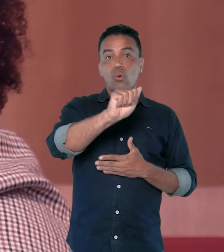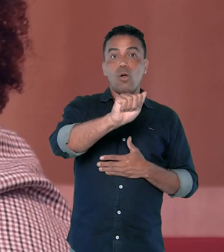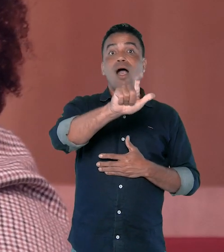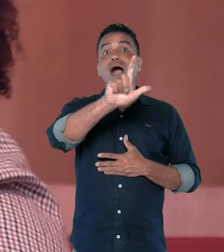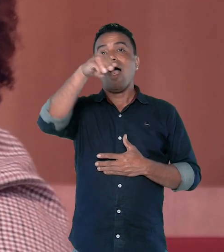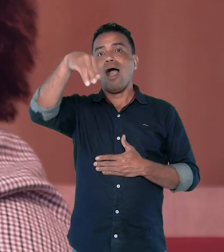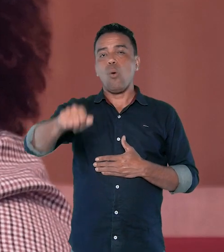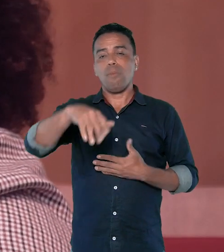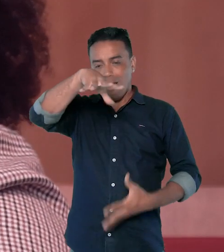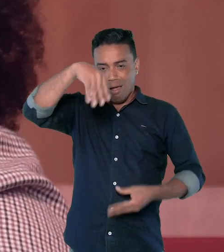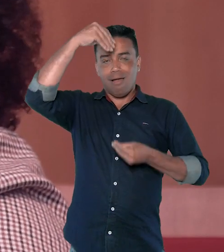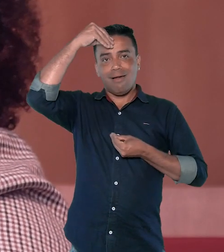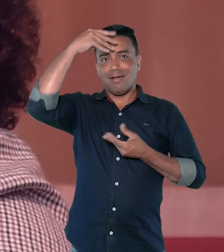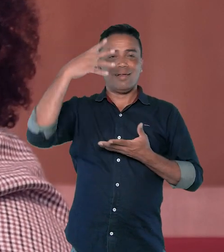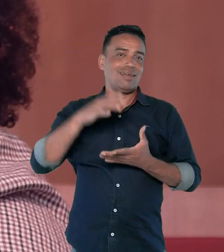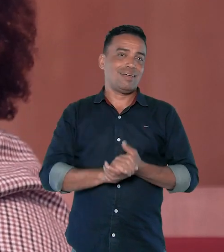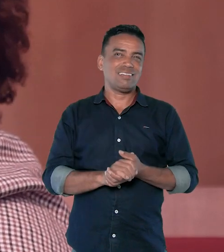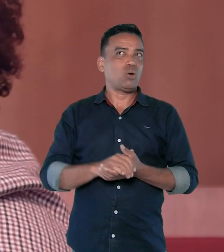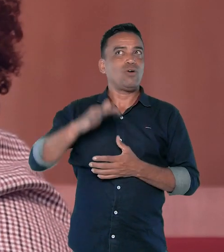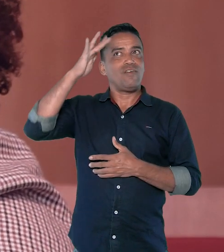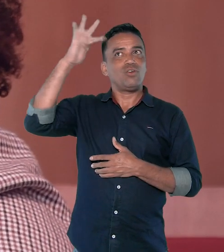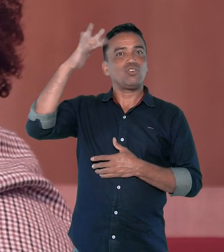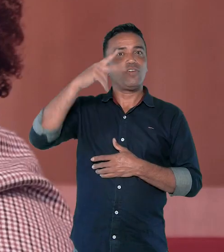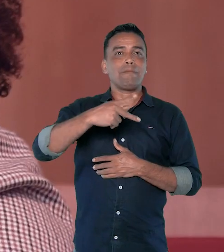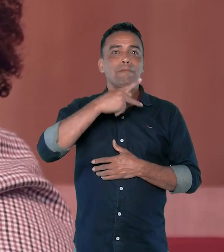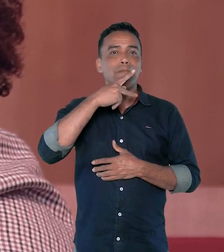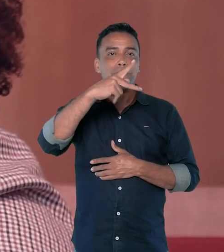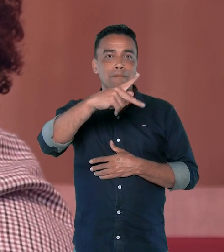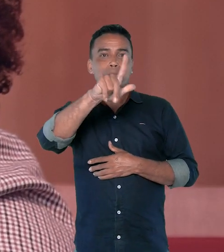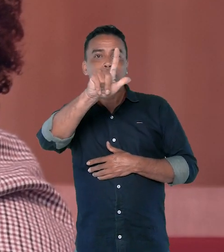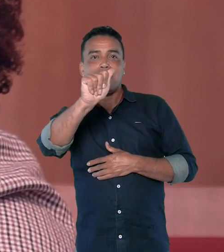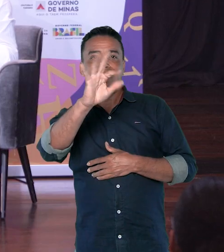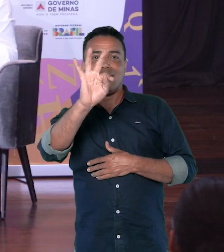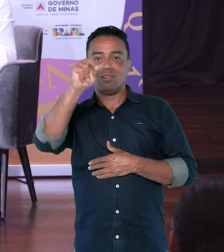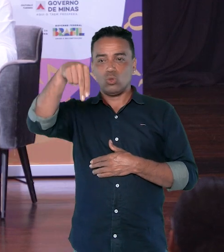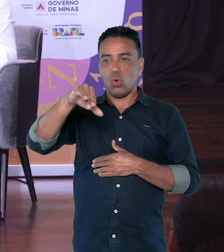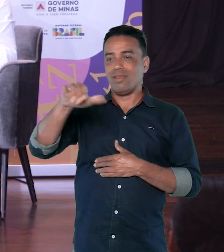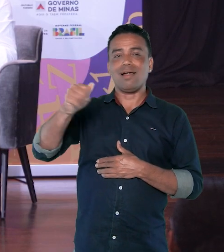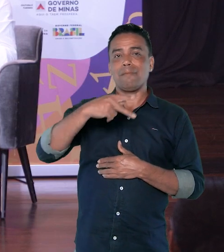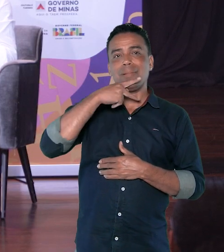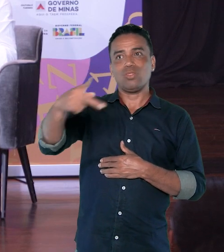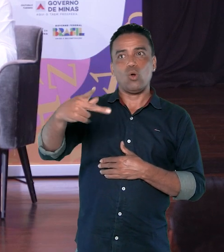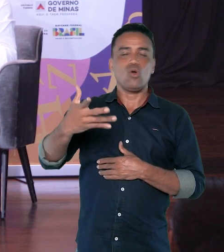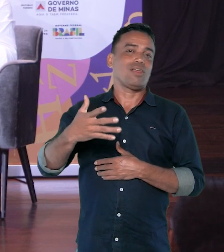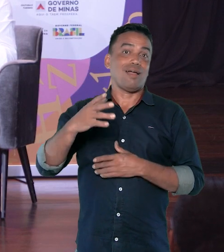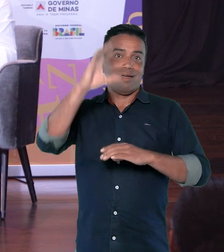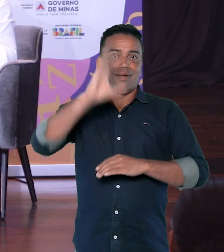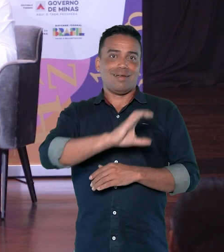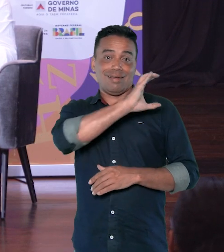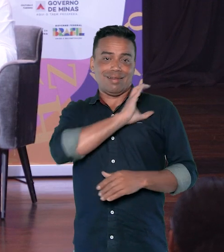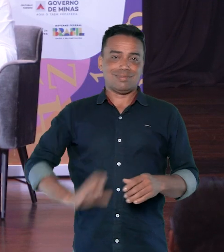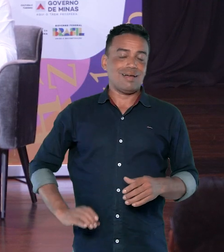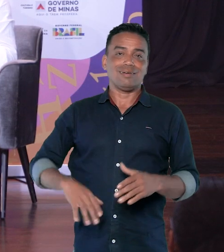do platônica cristã? Tá um pouco parecido com essas acusações que têm feito as nossas